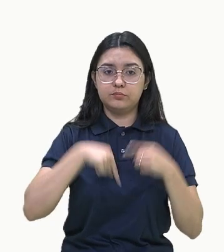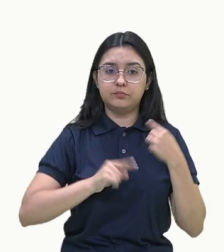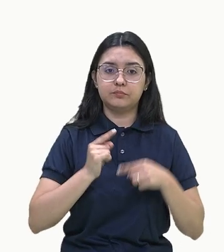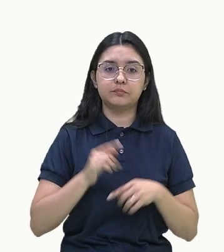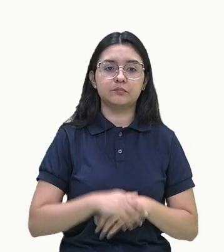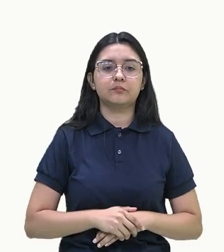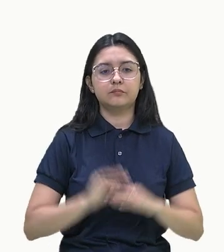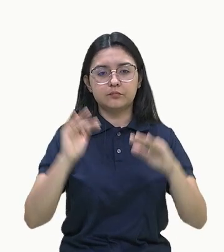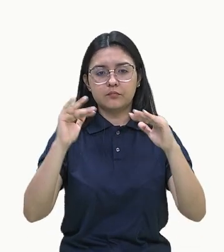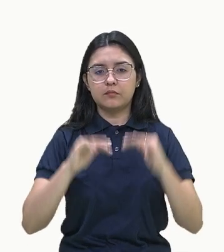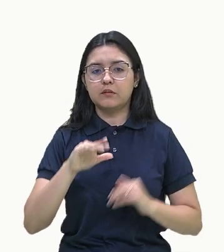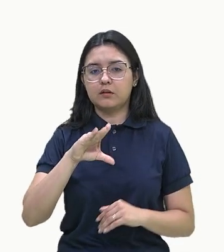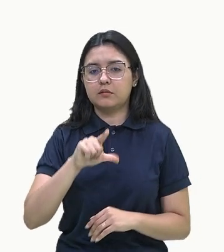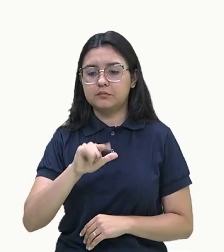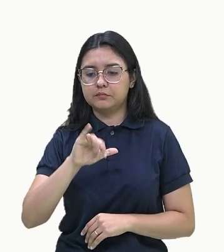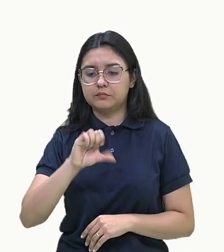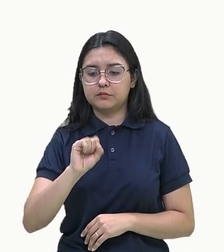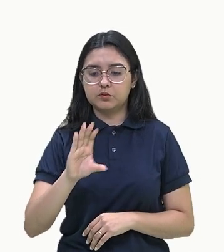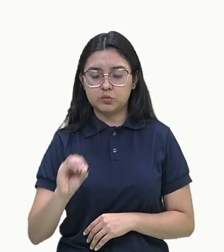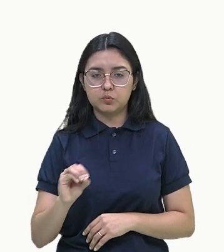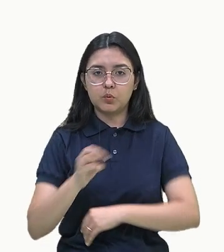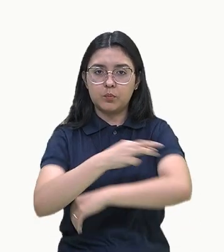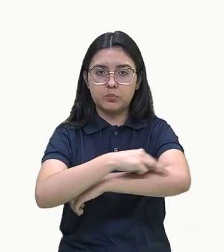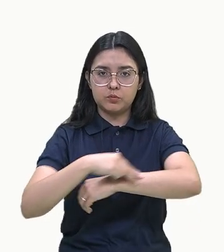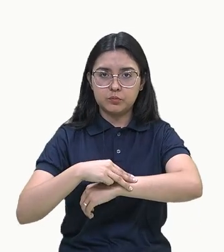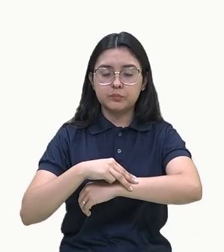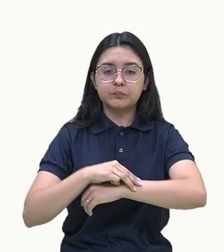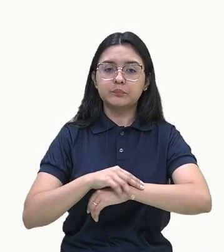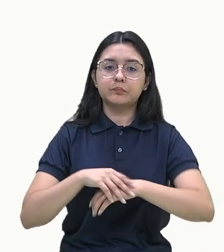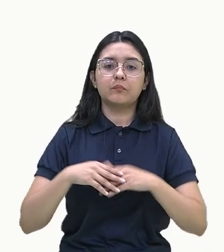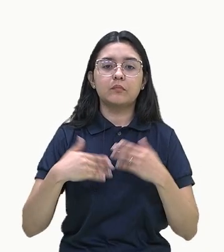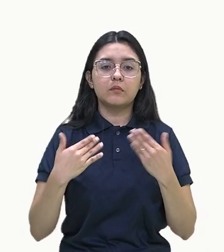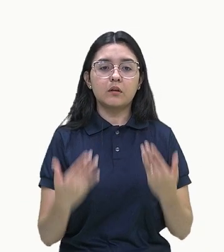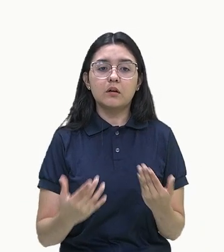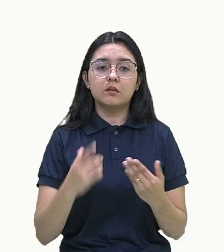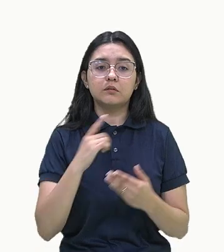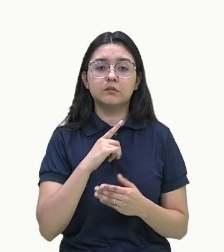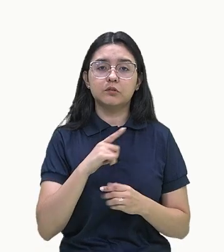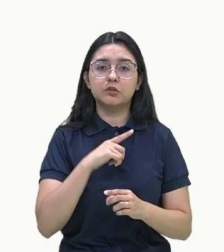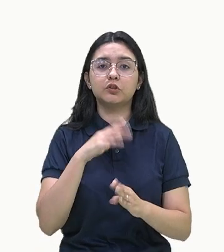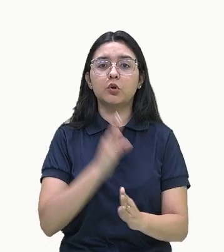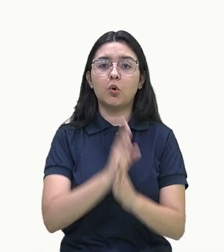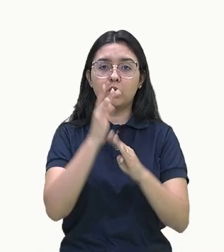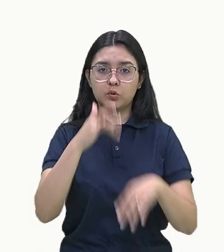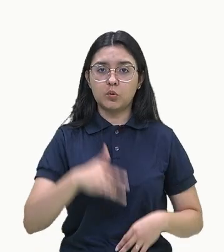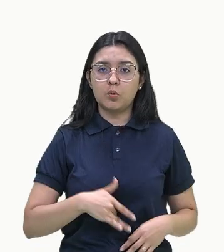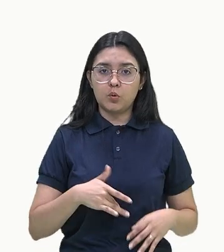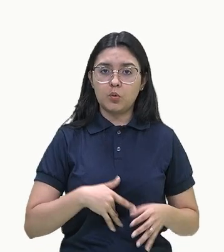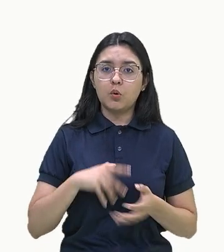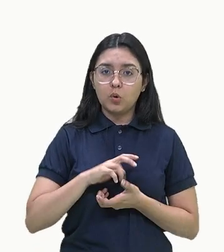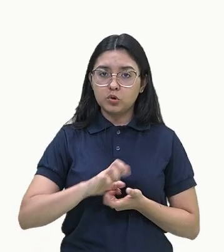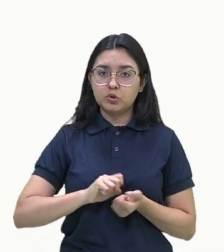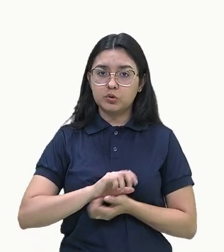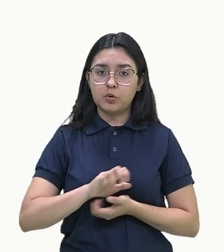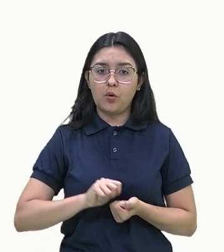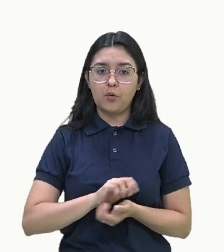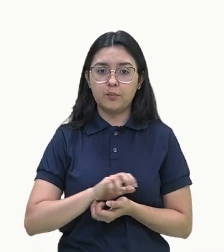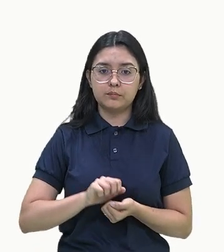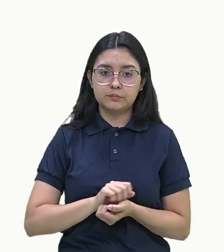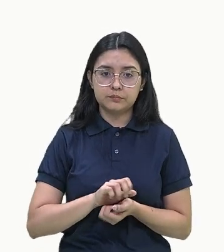por exemplo, o músculo liso, por exemplo, ele está ali nos órgãos como o estômago